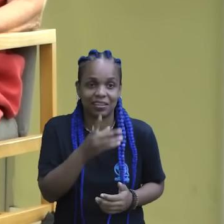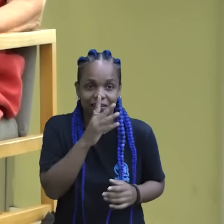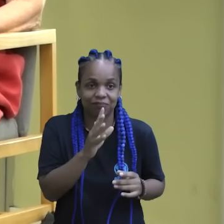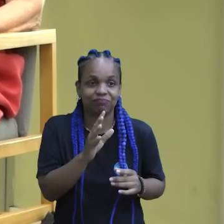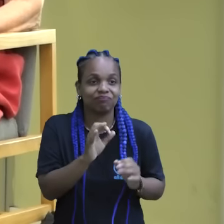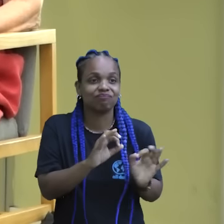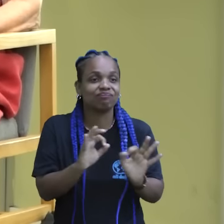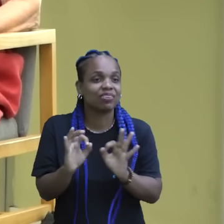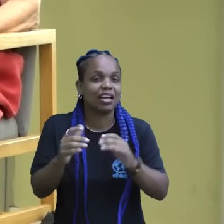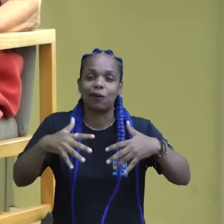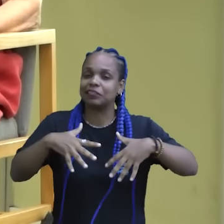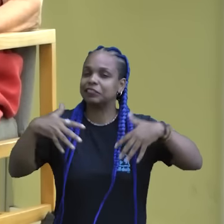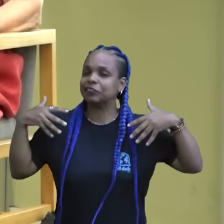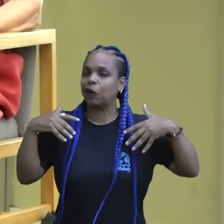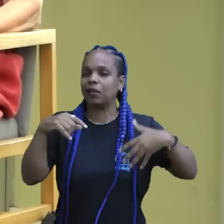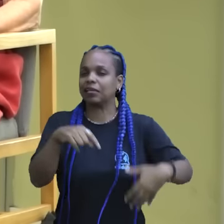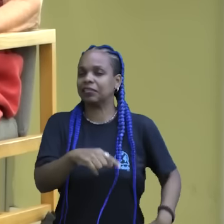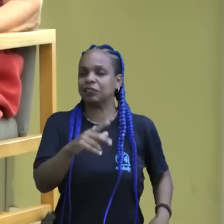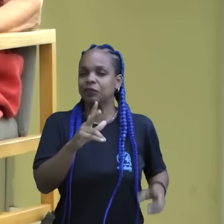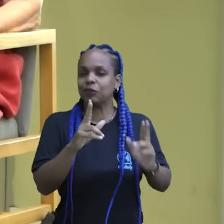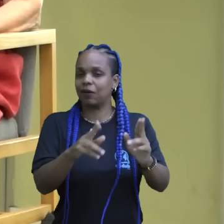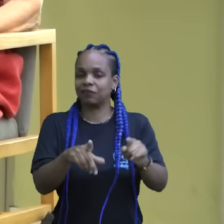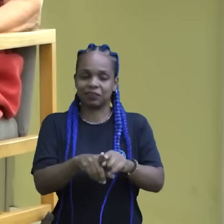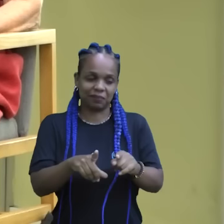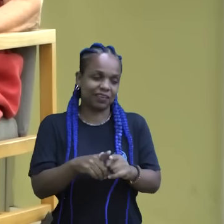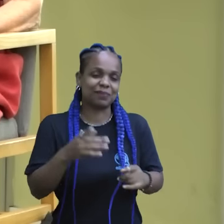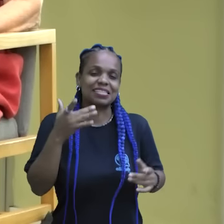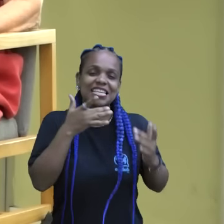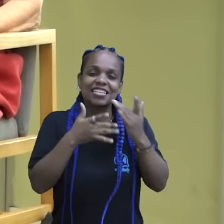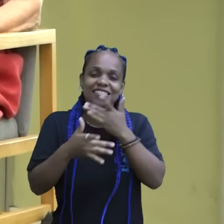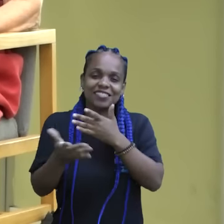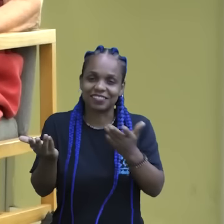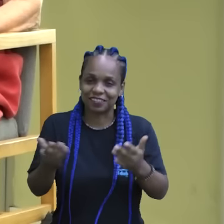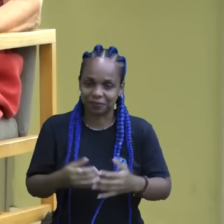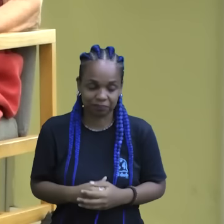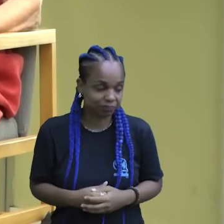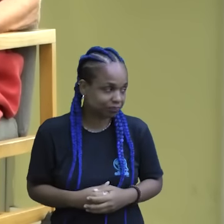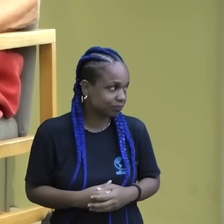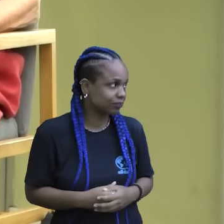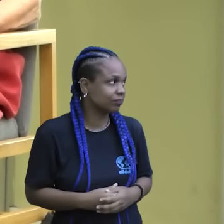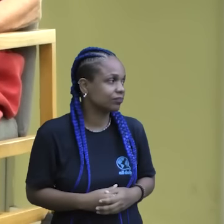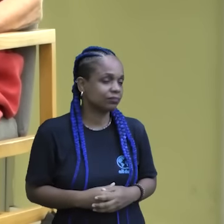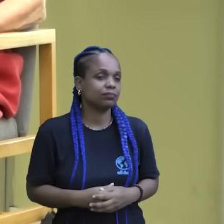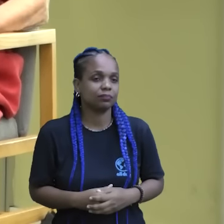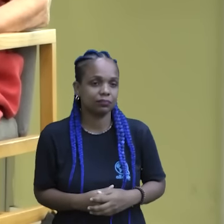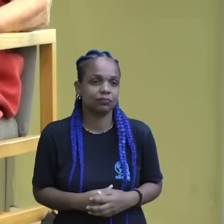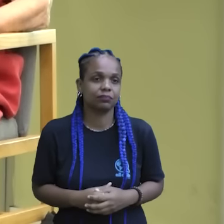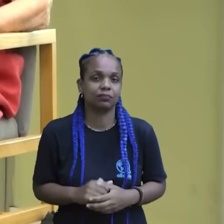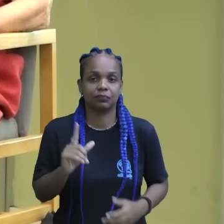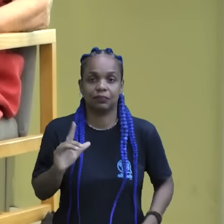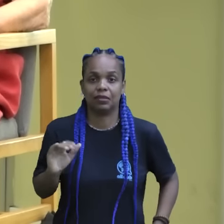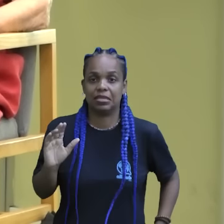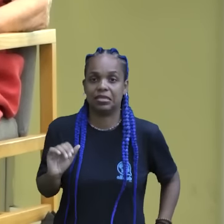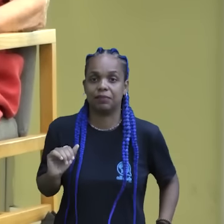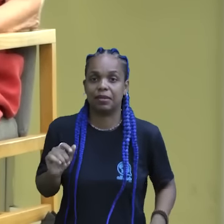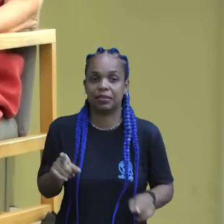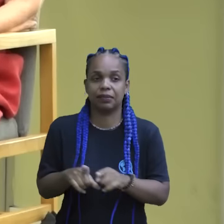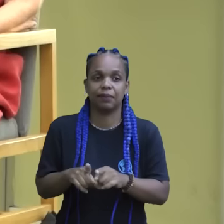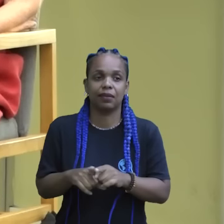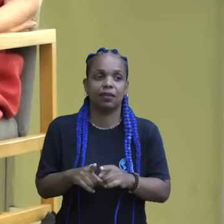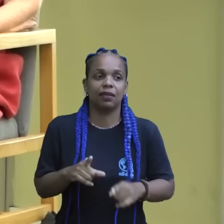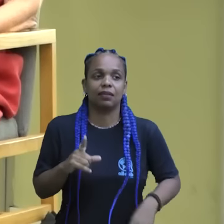bonita e esperta do Lima, que ele tem uma outra crônica que chama Apologia do Feio. E ele